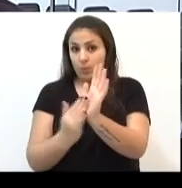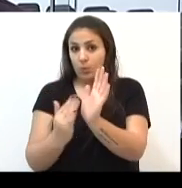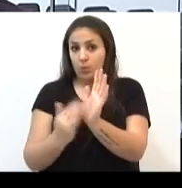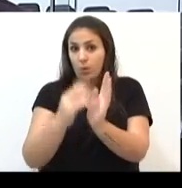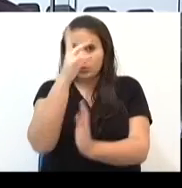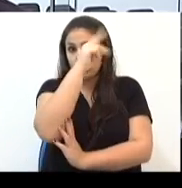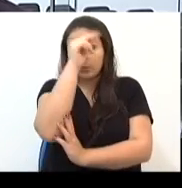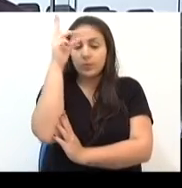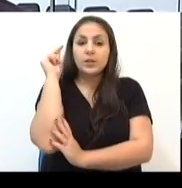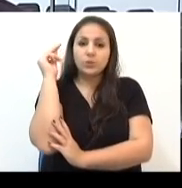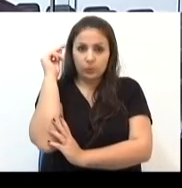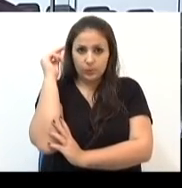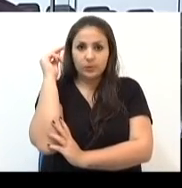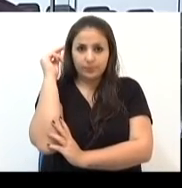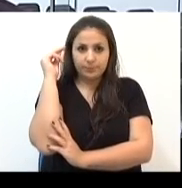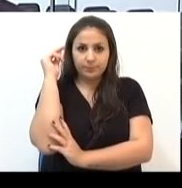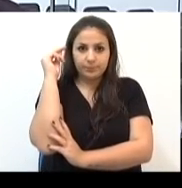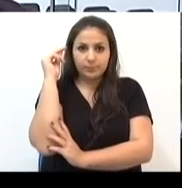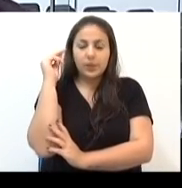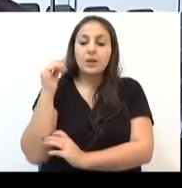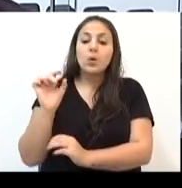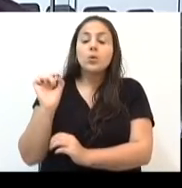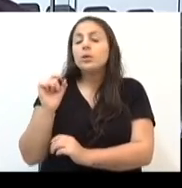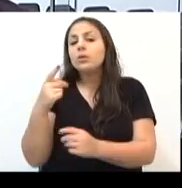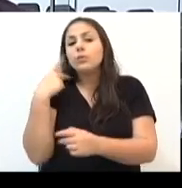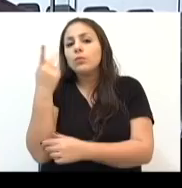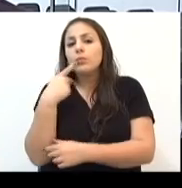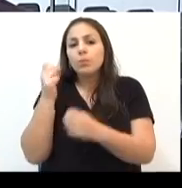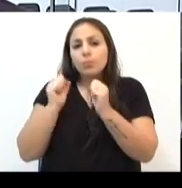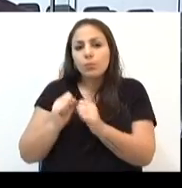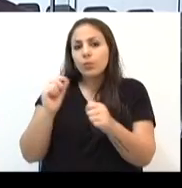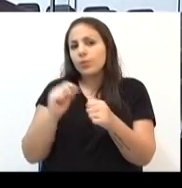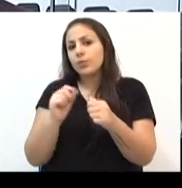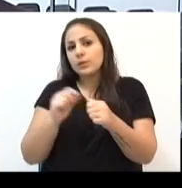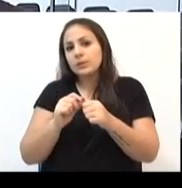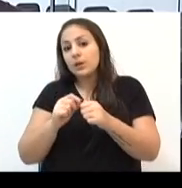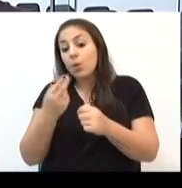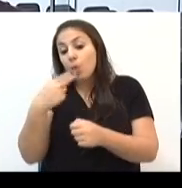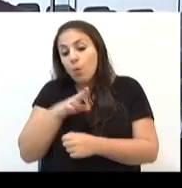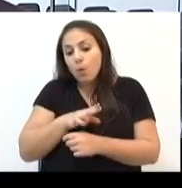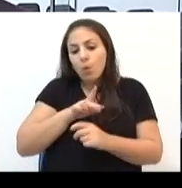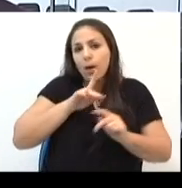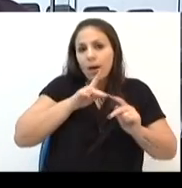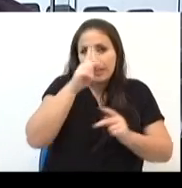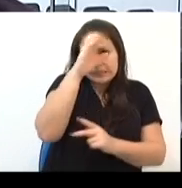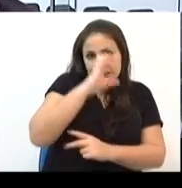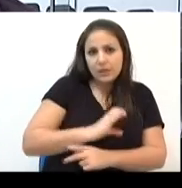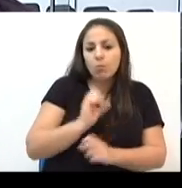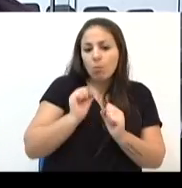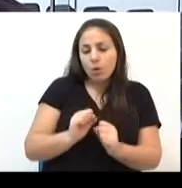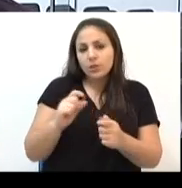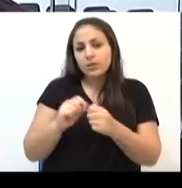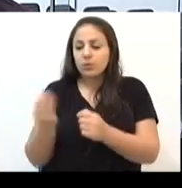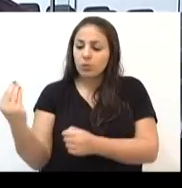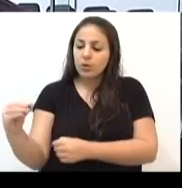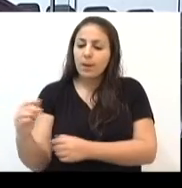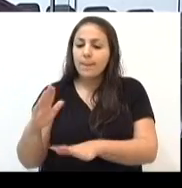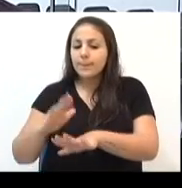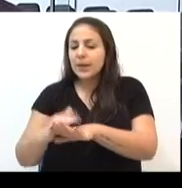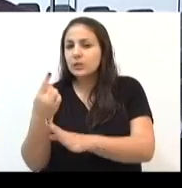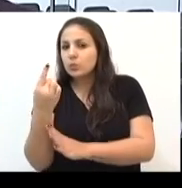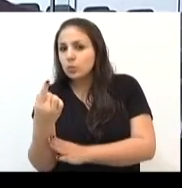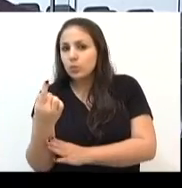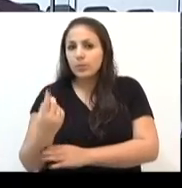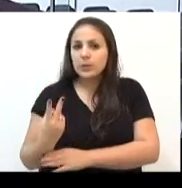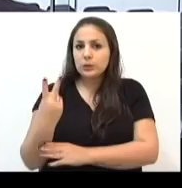proposta do Executivo Municipal, pegando esse exemplo, o que o vereador pode fazer, ou o cidadão pode fazer através de emenda, então colocar mais uma ou 2,